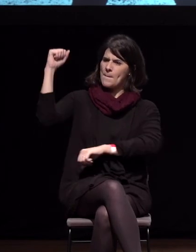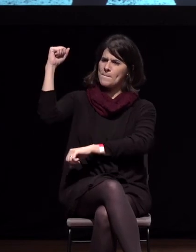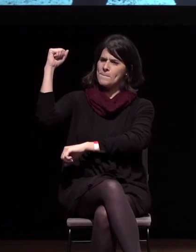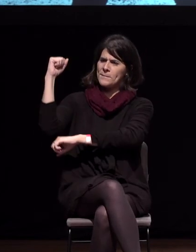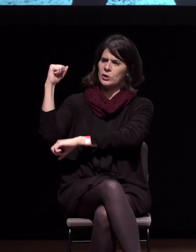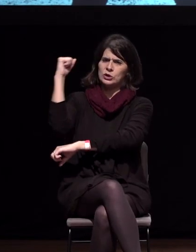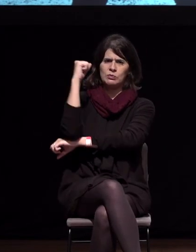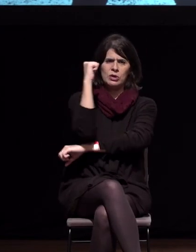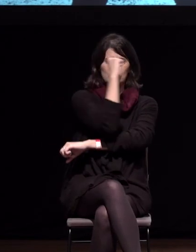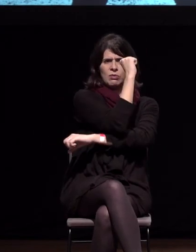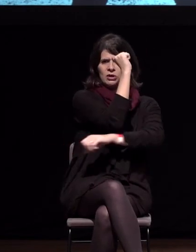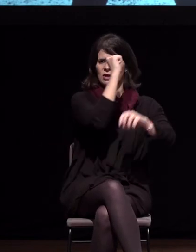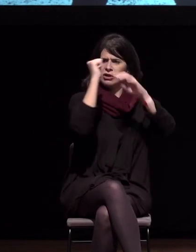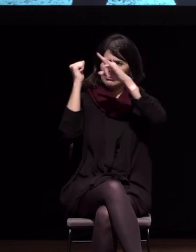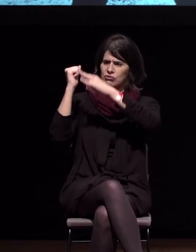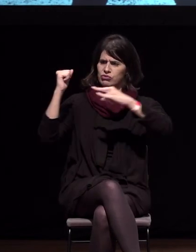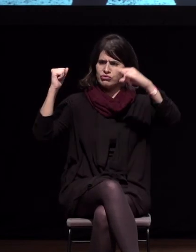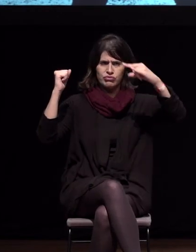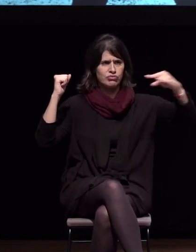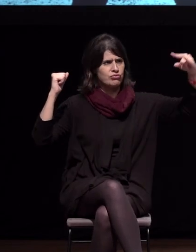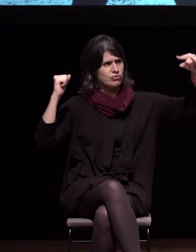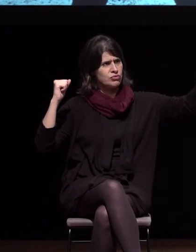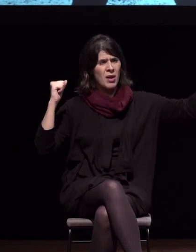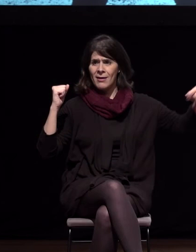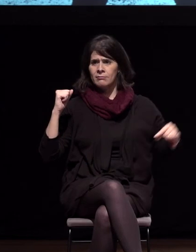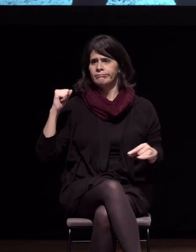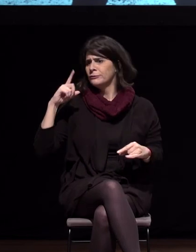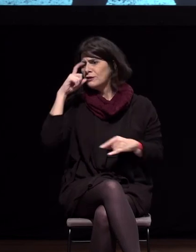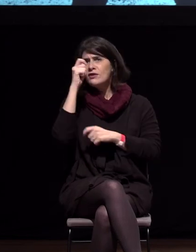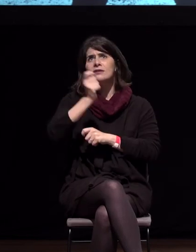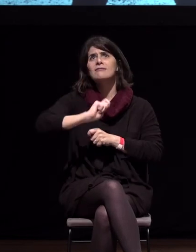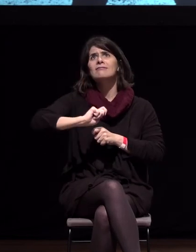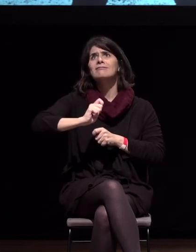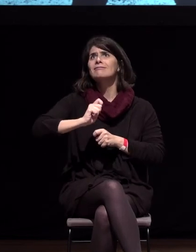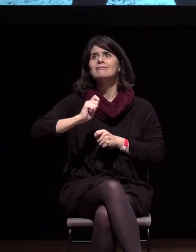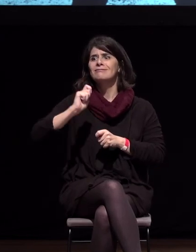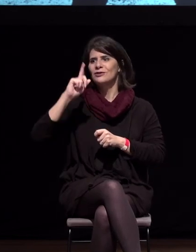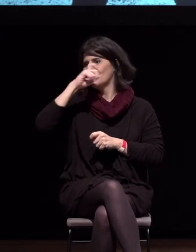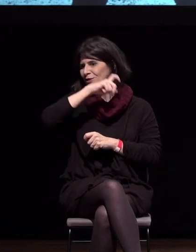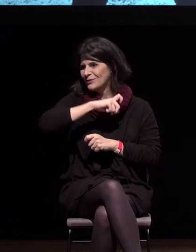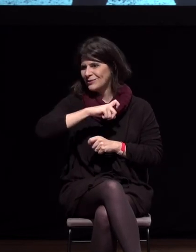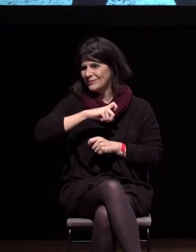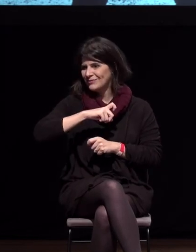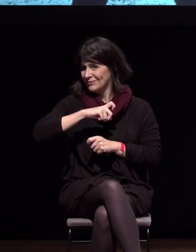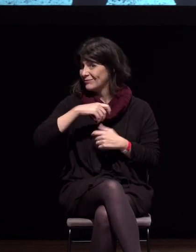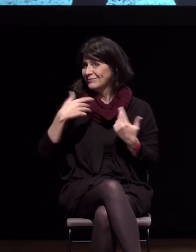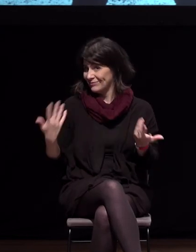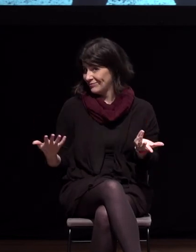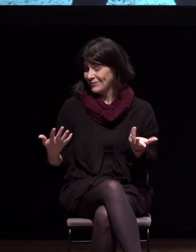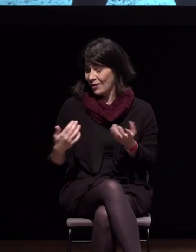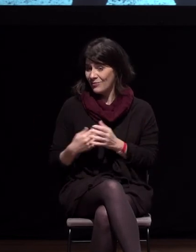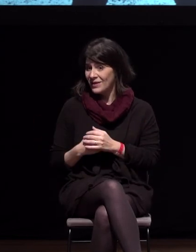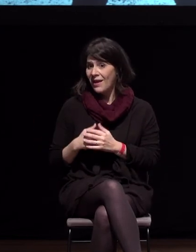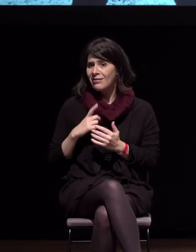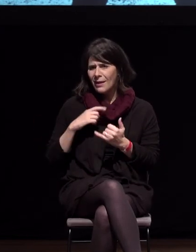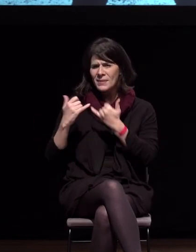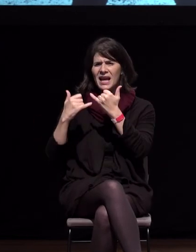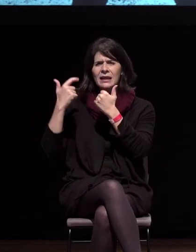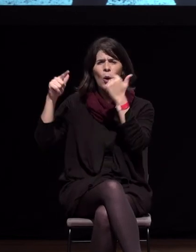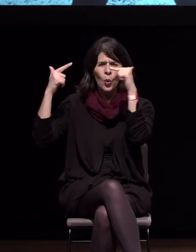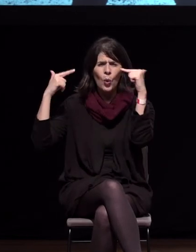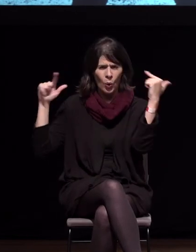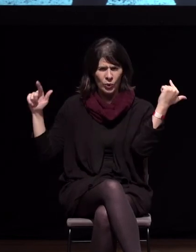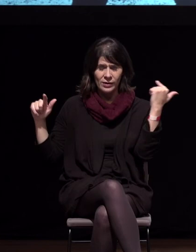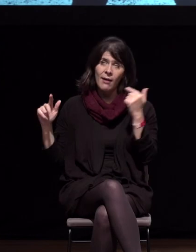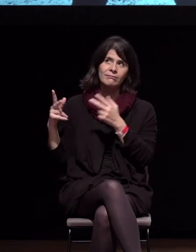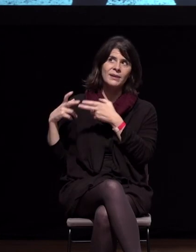empinar pipa, que é algo tão comum, né? E assim outras brincadeiras. E aí dizer que